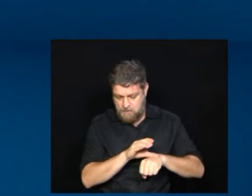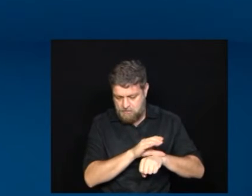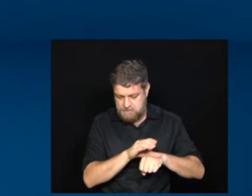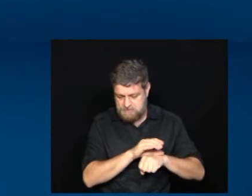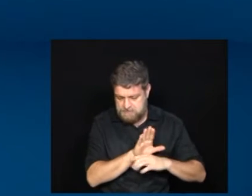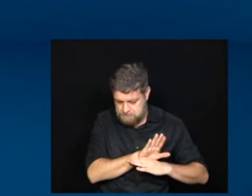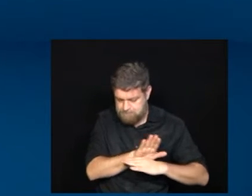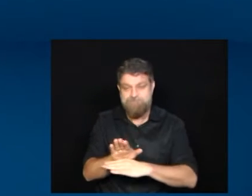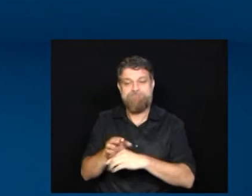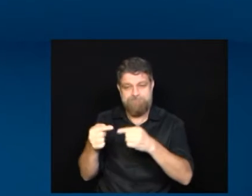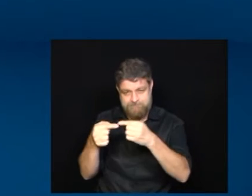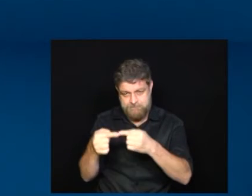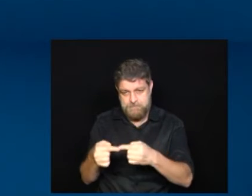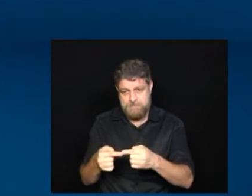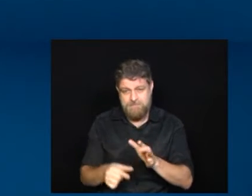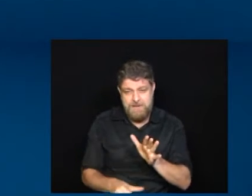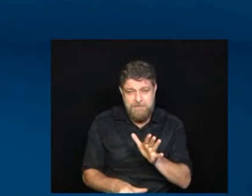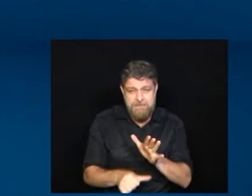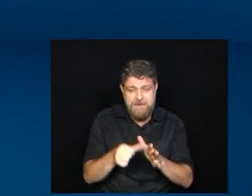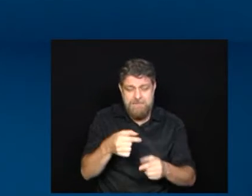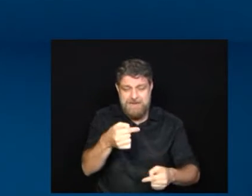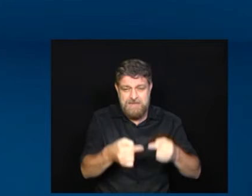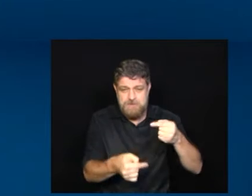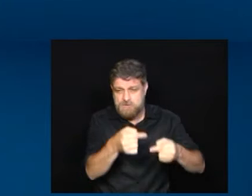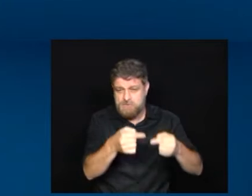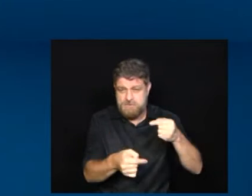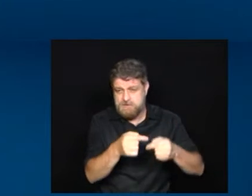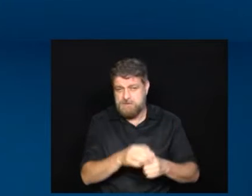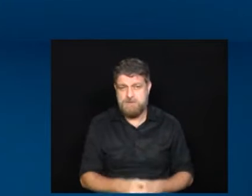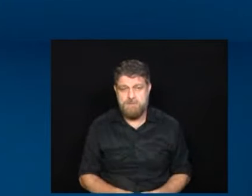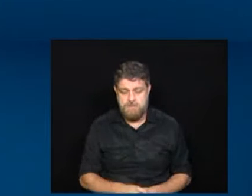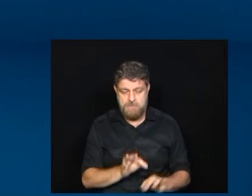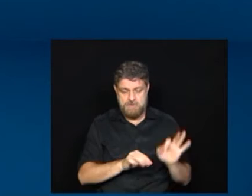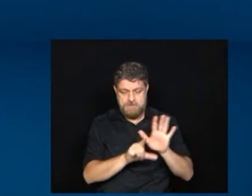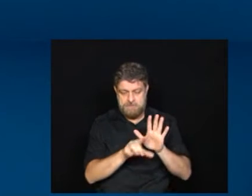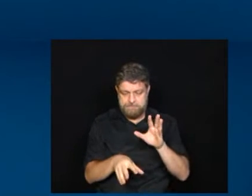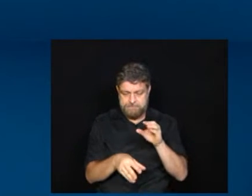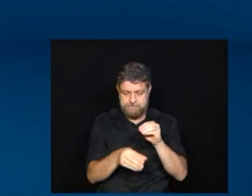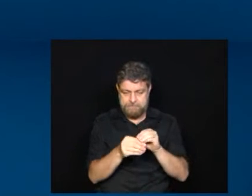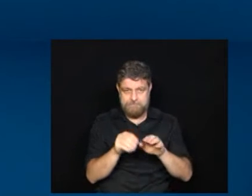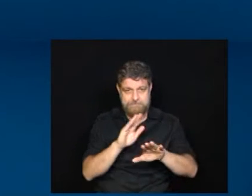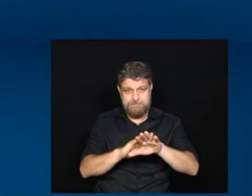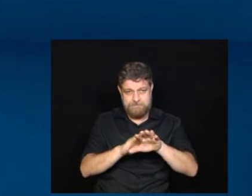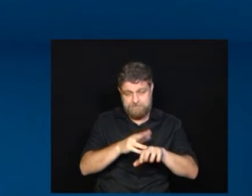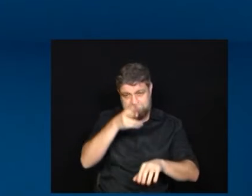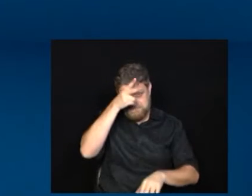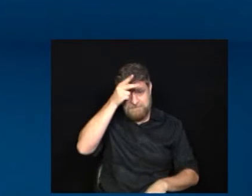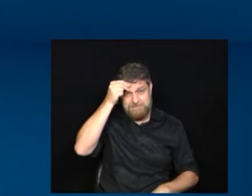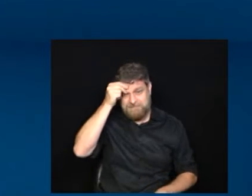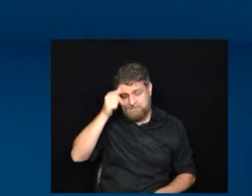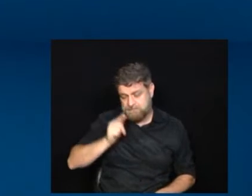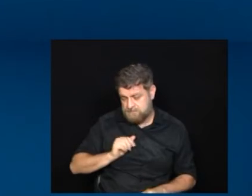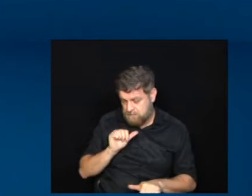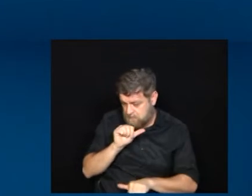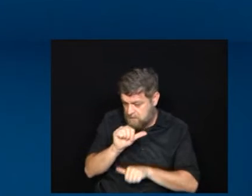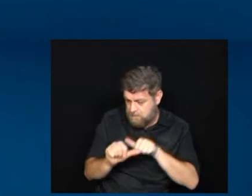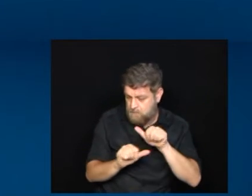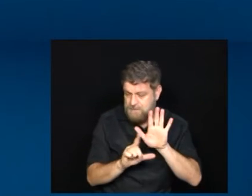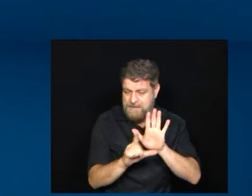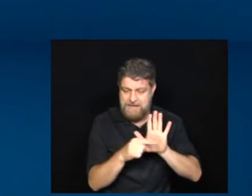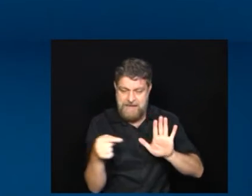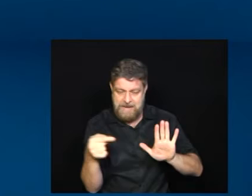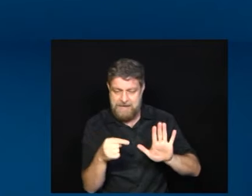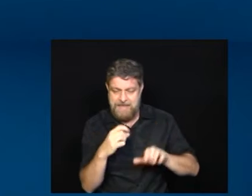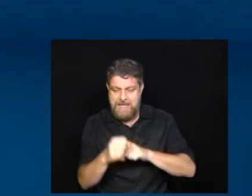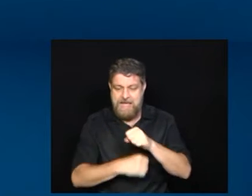Magna. Pela primeira vez, o plenário vai discutir o projeto de lei complementar de autoria do prefeito, que altera uma lei de